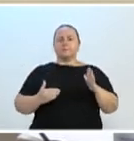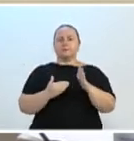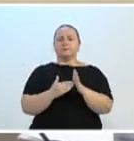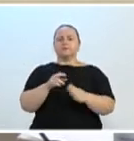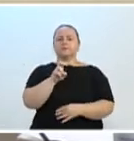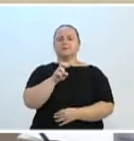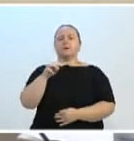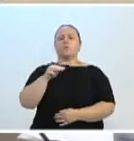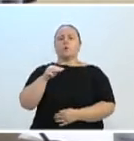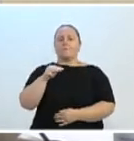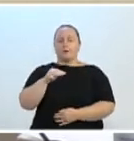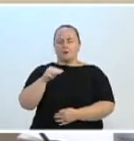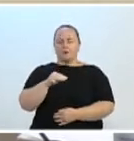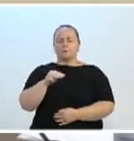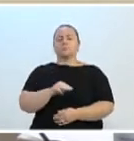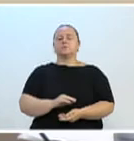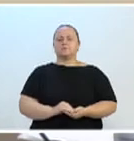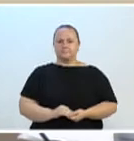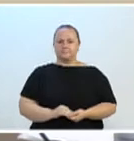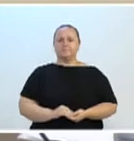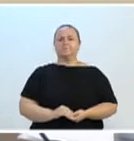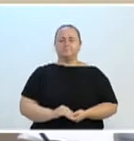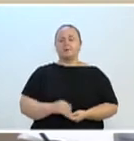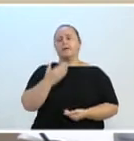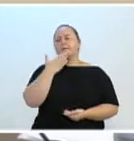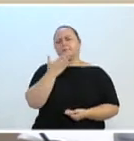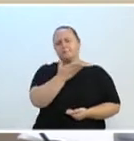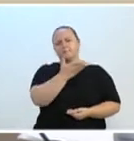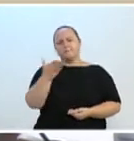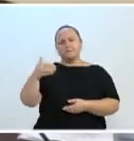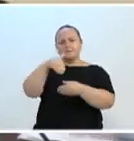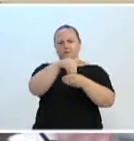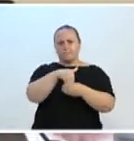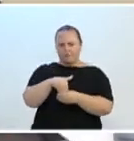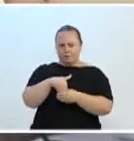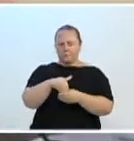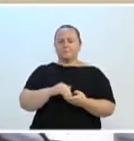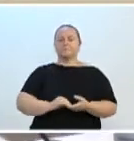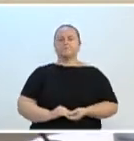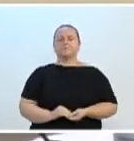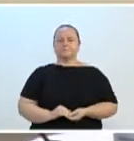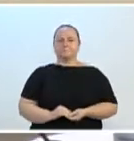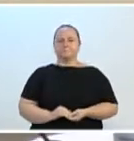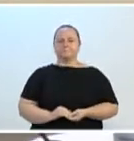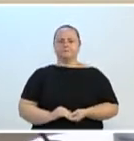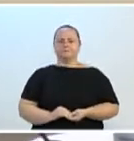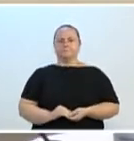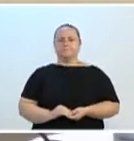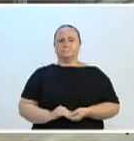dos seus argumentos, né, solicitando o voto dos colegas vereadores.